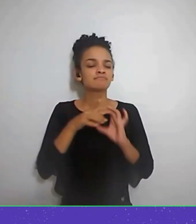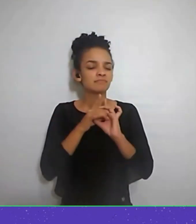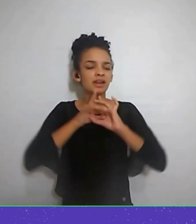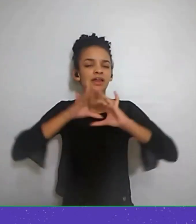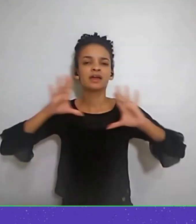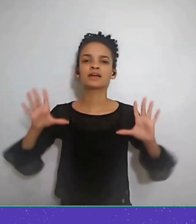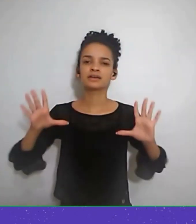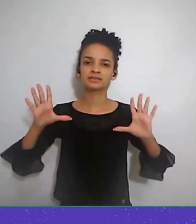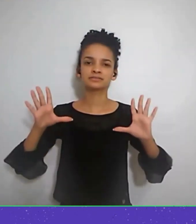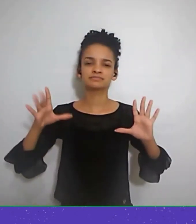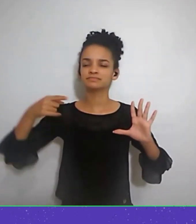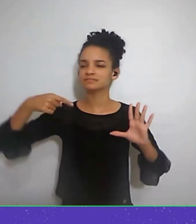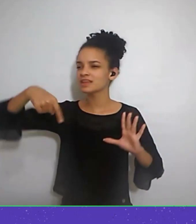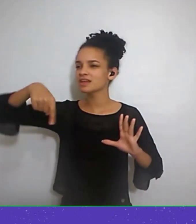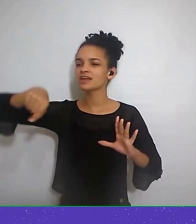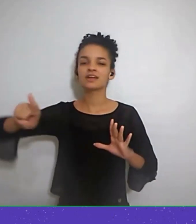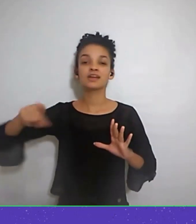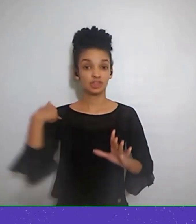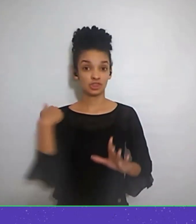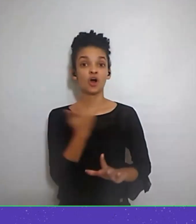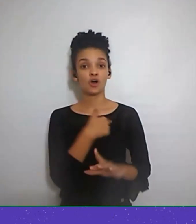vamos atrás.